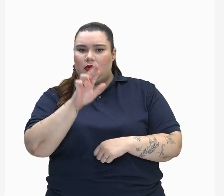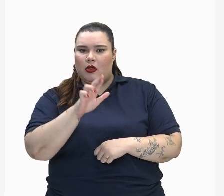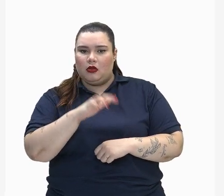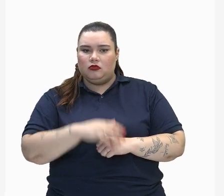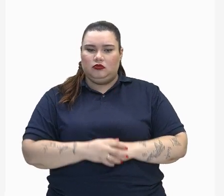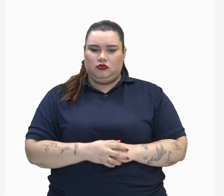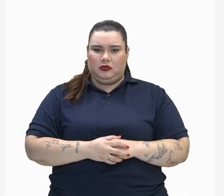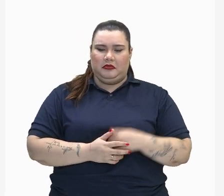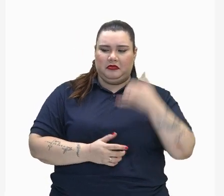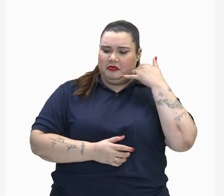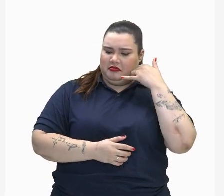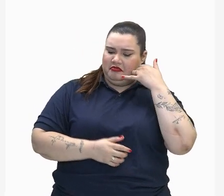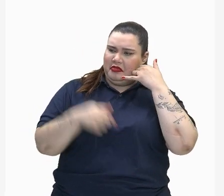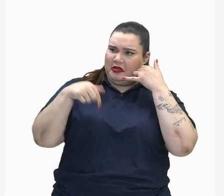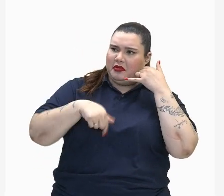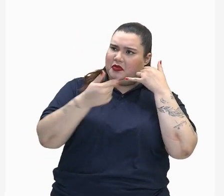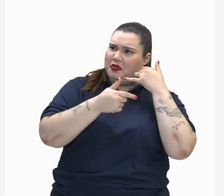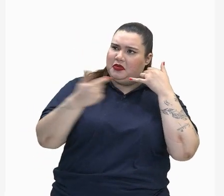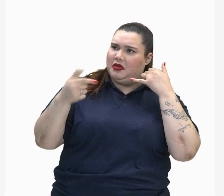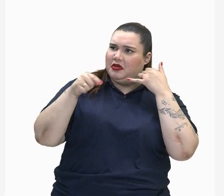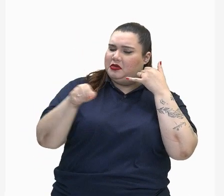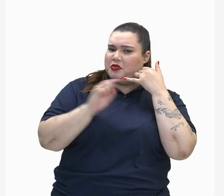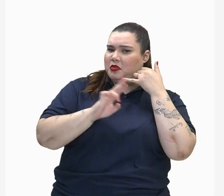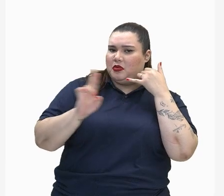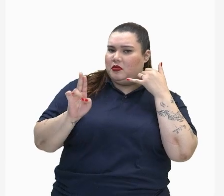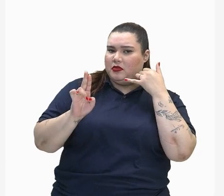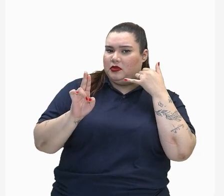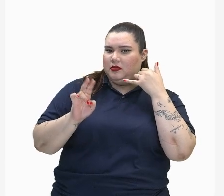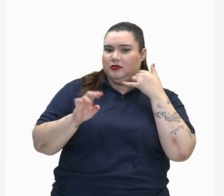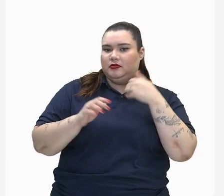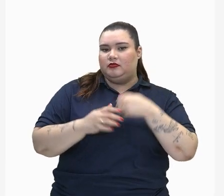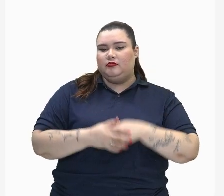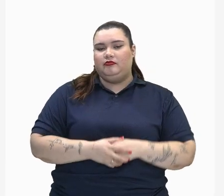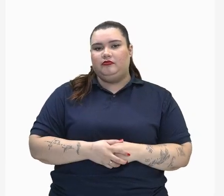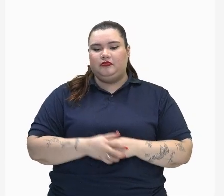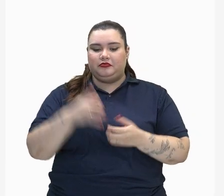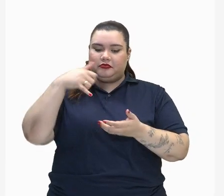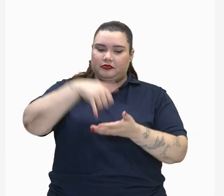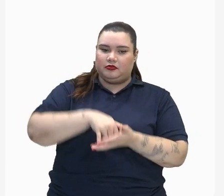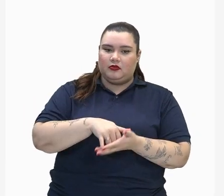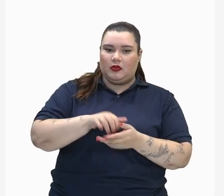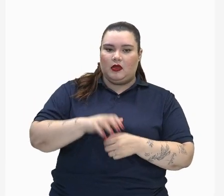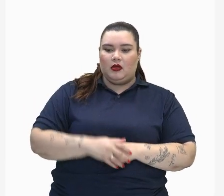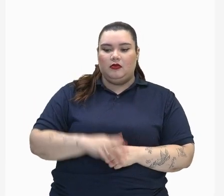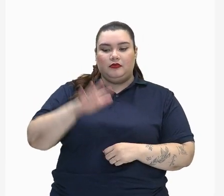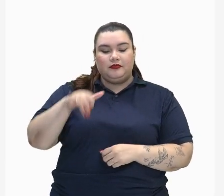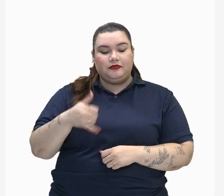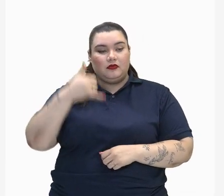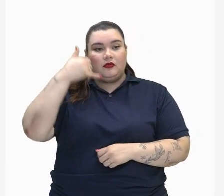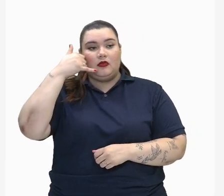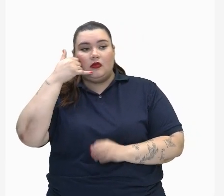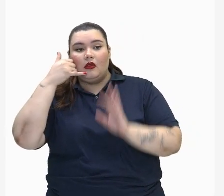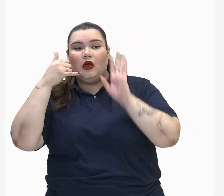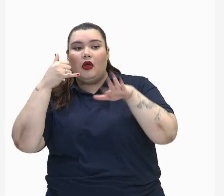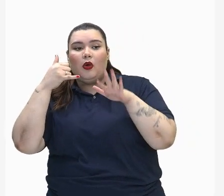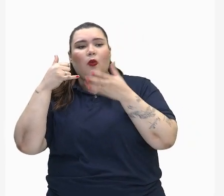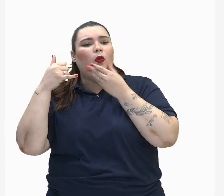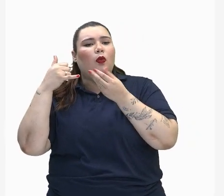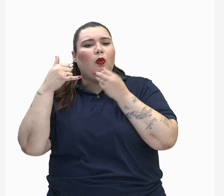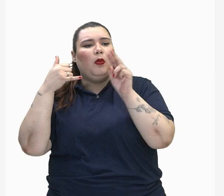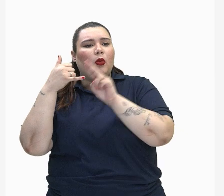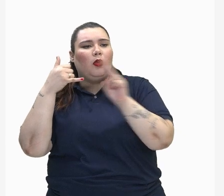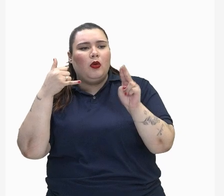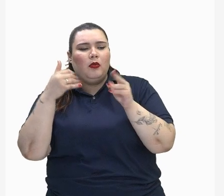não tem nenhum Valdemar. Daí a alguns minutos você liga de novo. O Valdemar, por